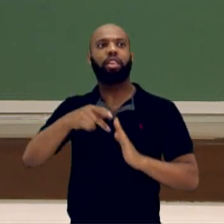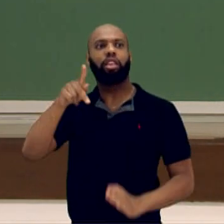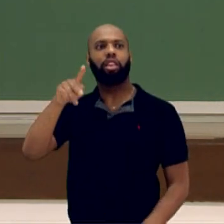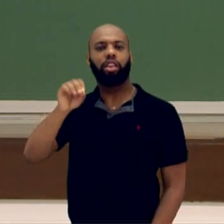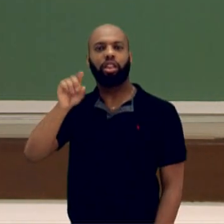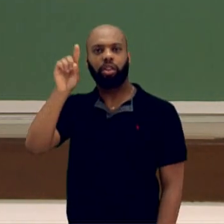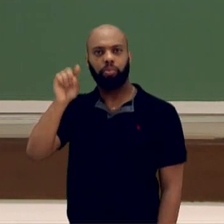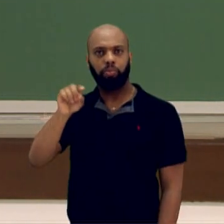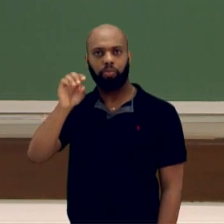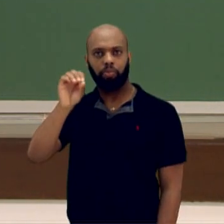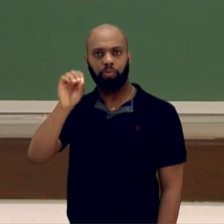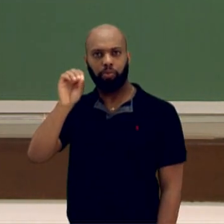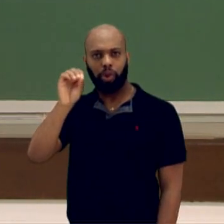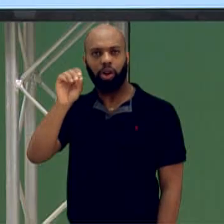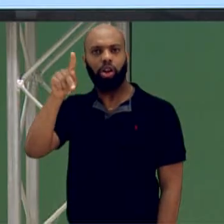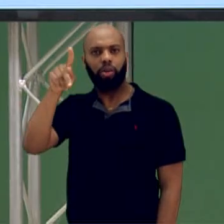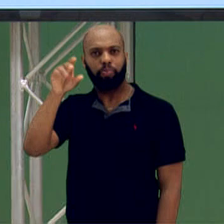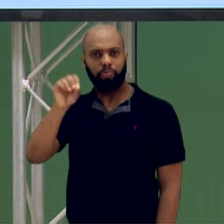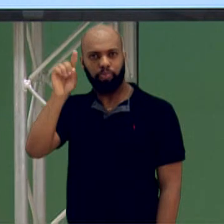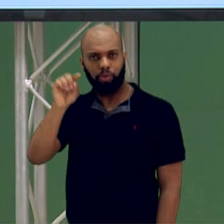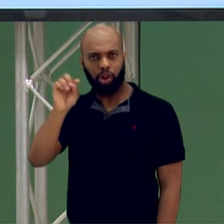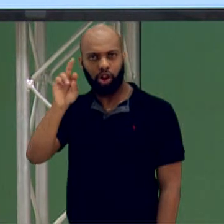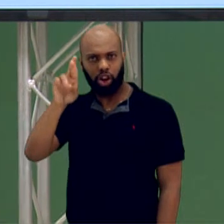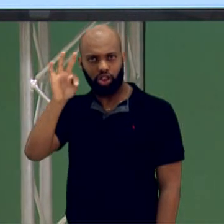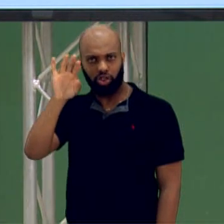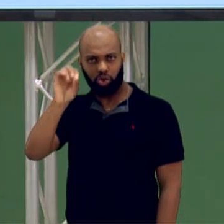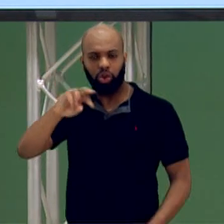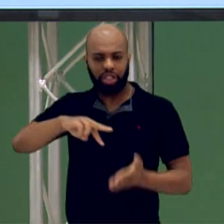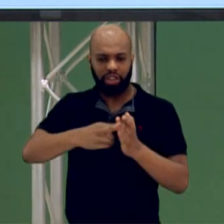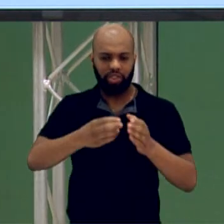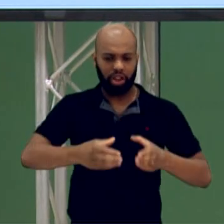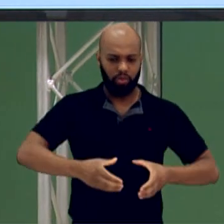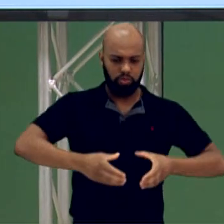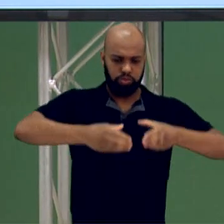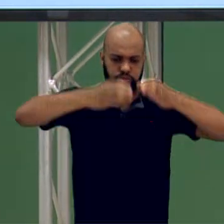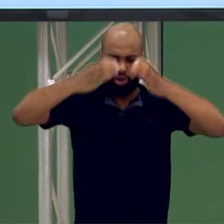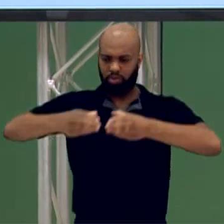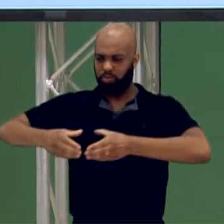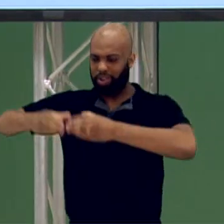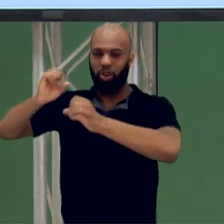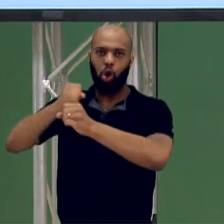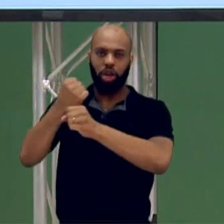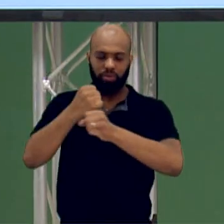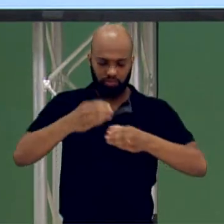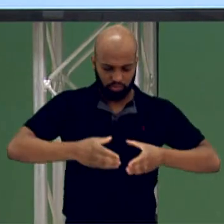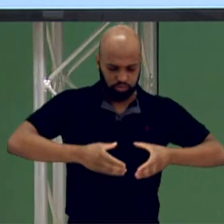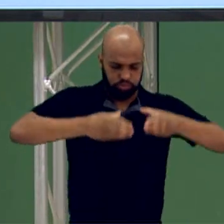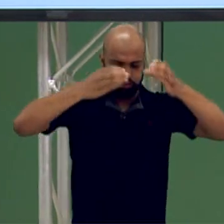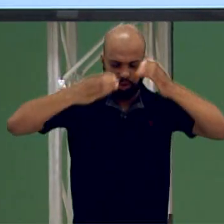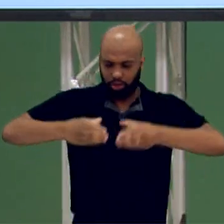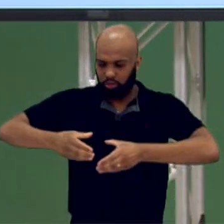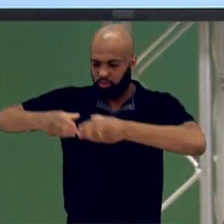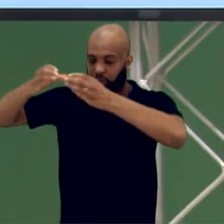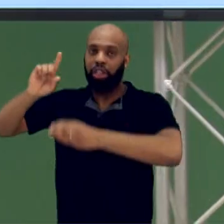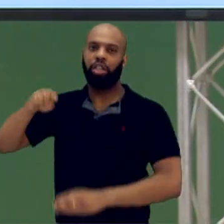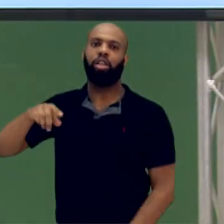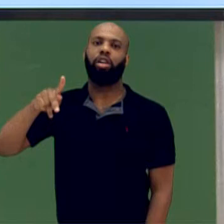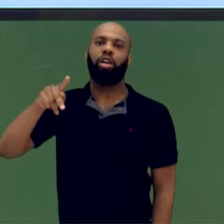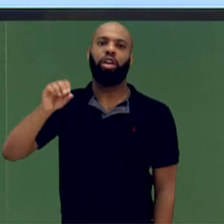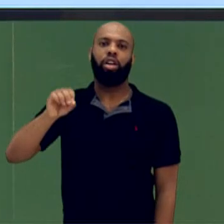uma construção sustentada por colunas. Até no meu slide aqui eu coloquei, né, um pórtico ali para vocês sempre ficarem ligados nisso